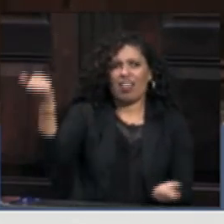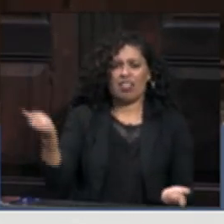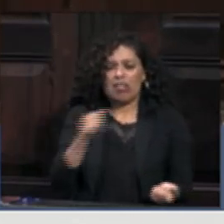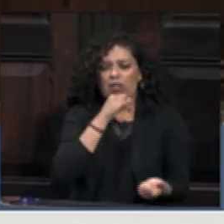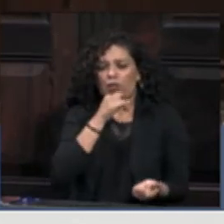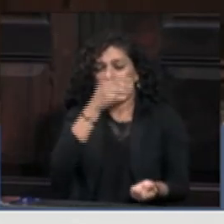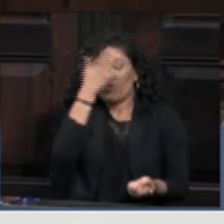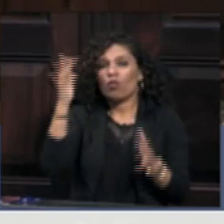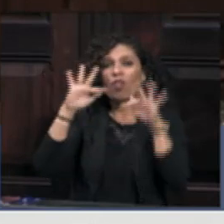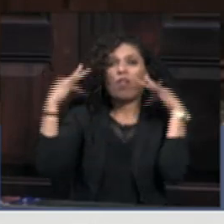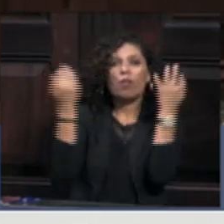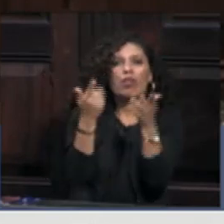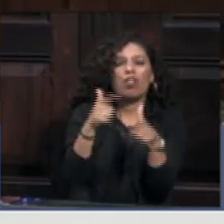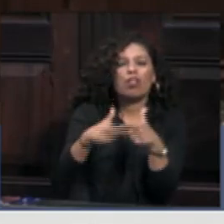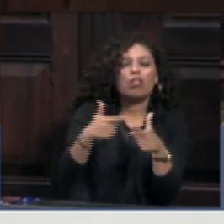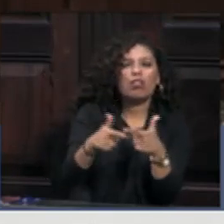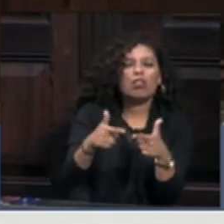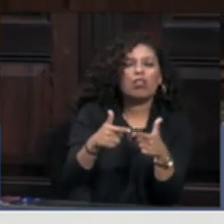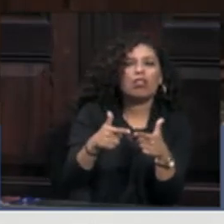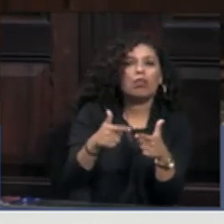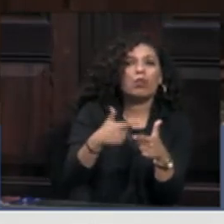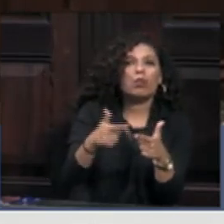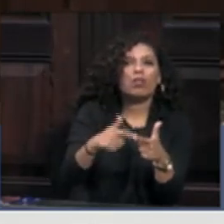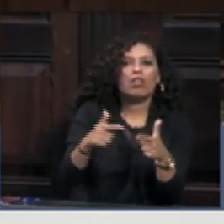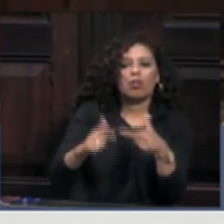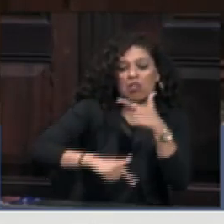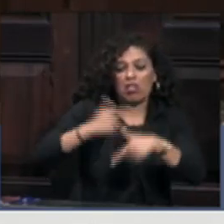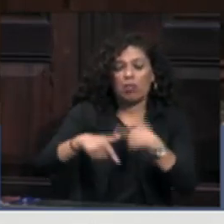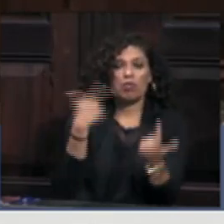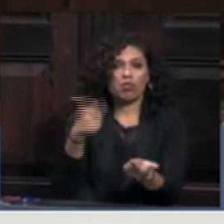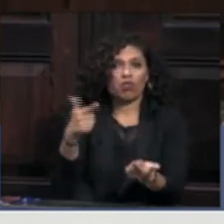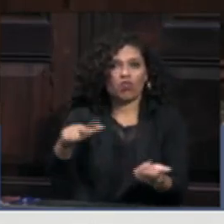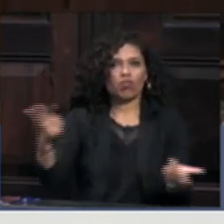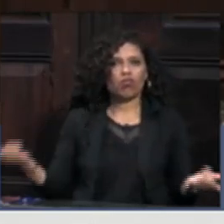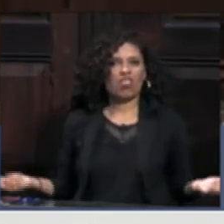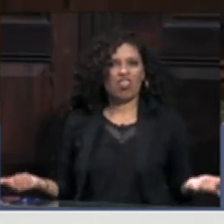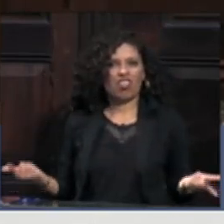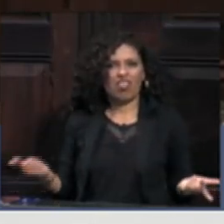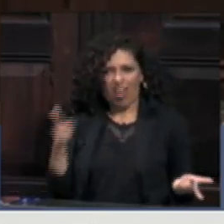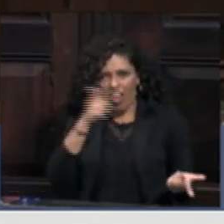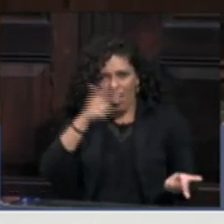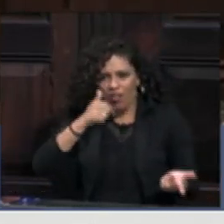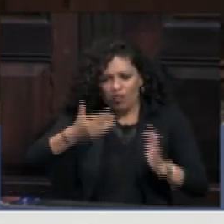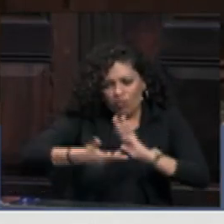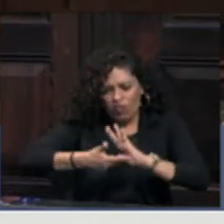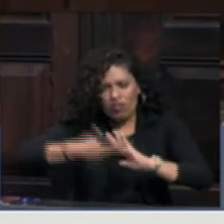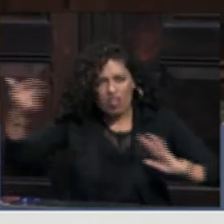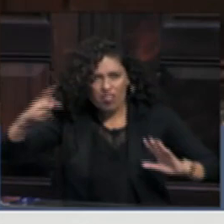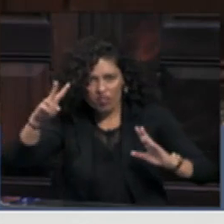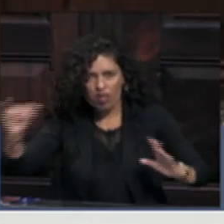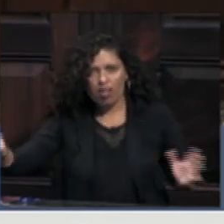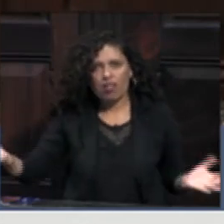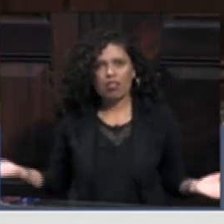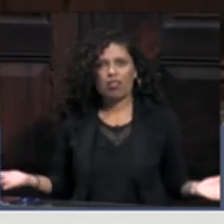para pagar a água, vai morrer de sede. Só a SEDAI pública pode ser empresa social.